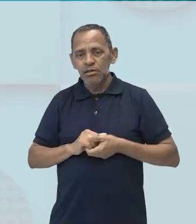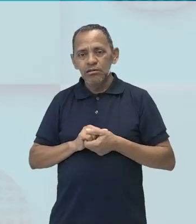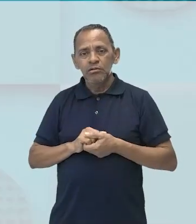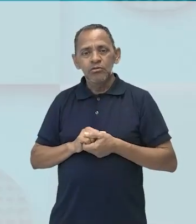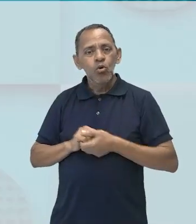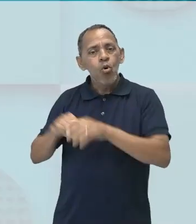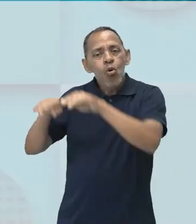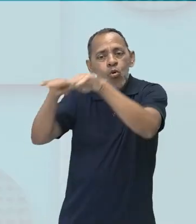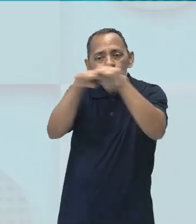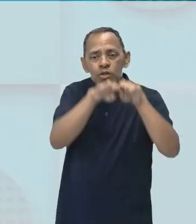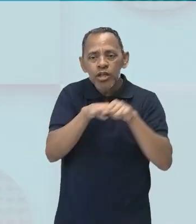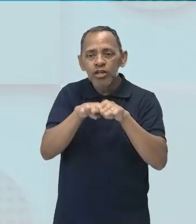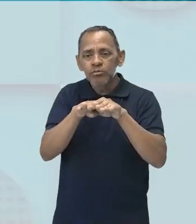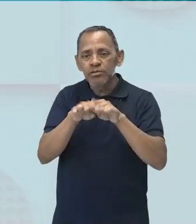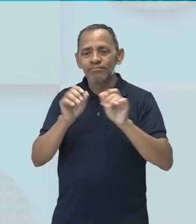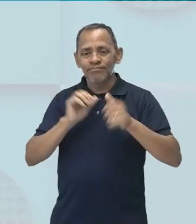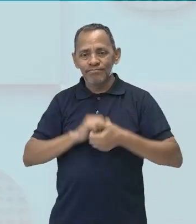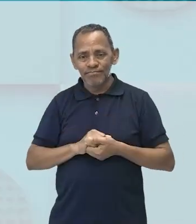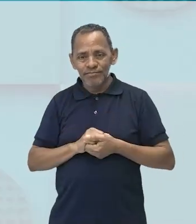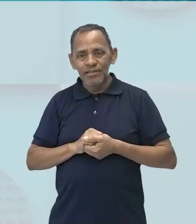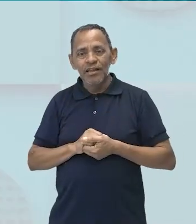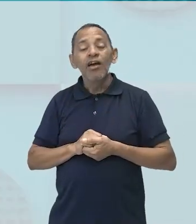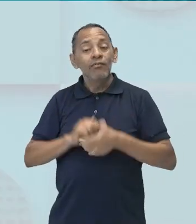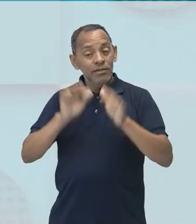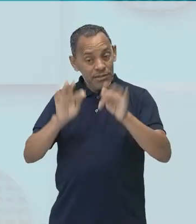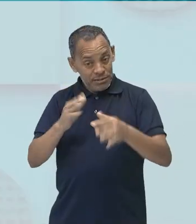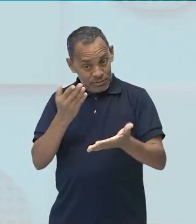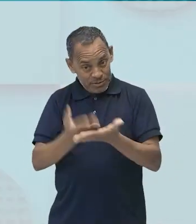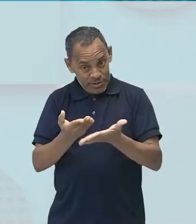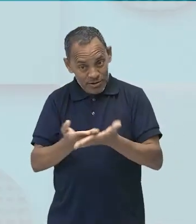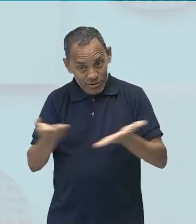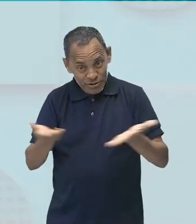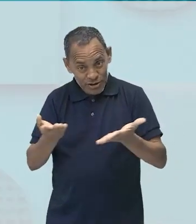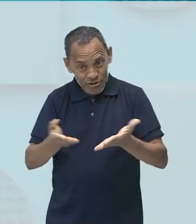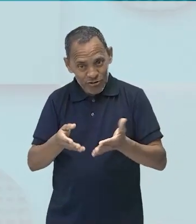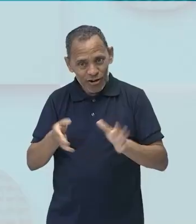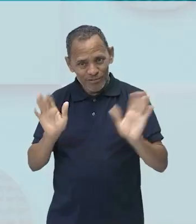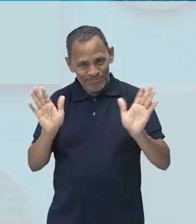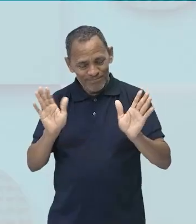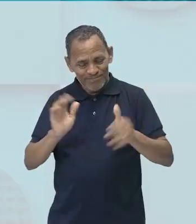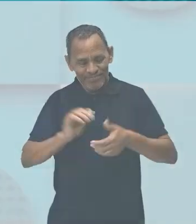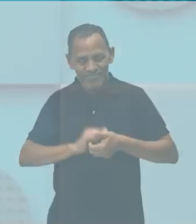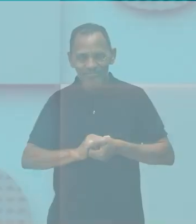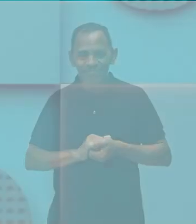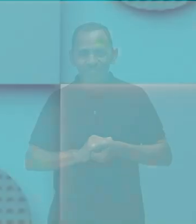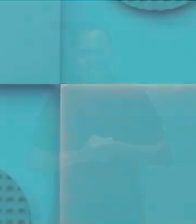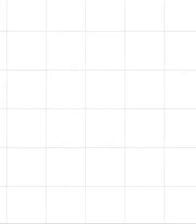unânime, tá bom? Então, finalizamos aqui a nossa aula de hoje.